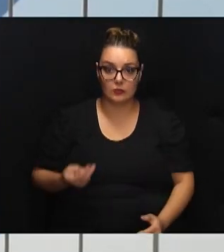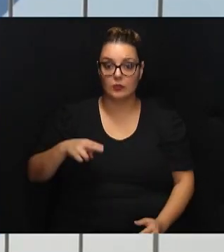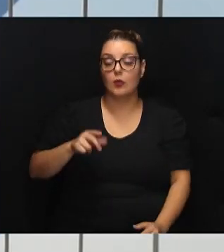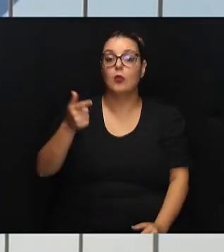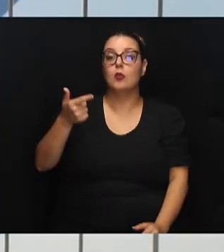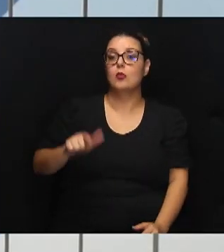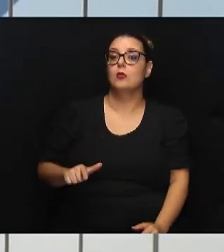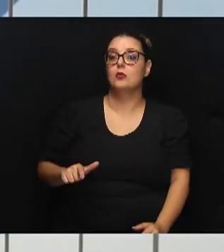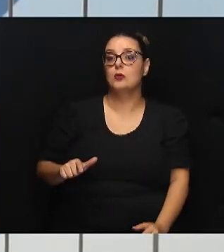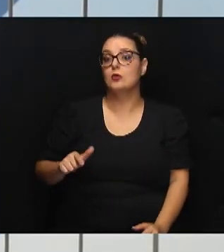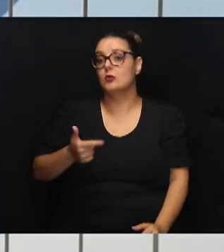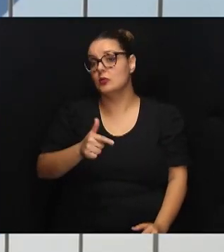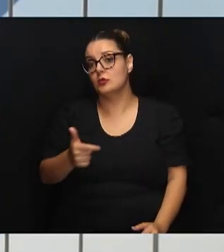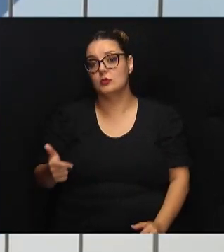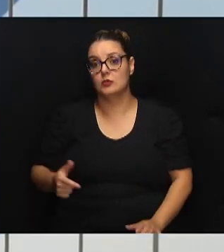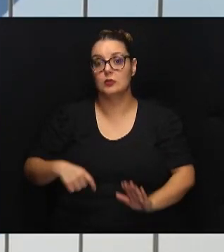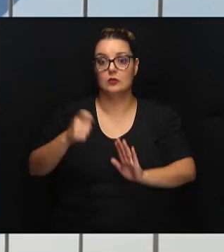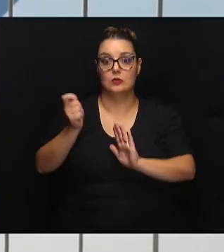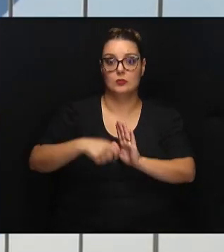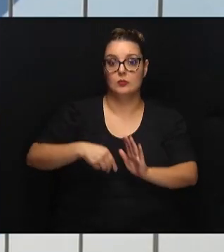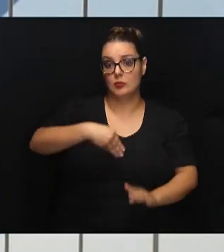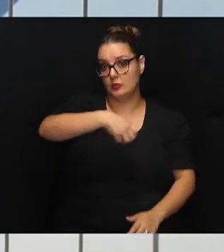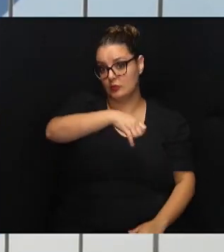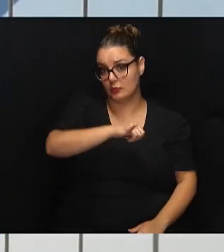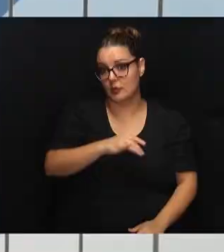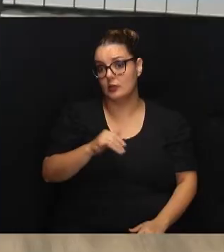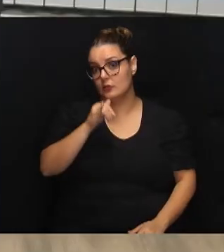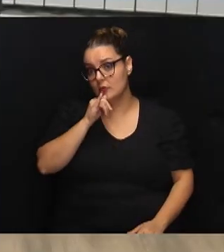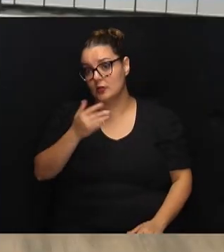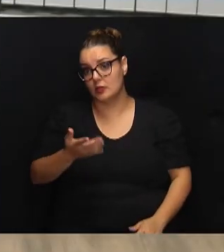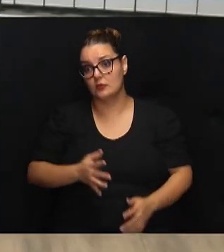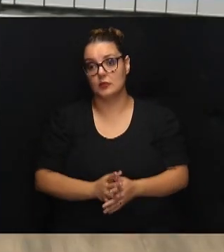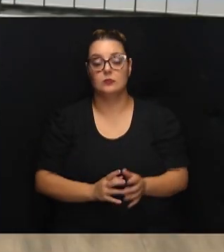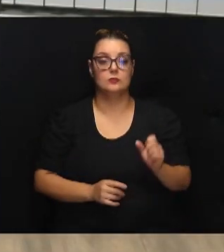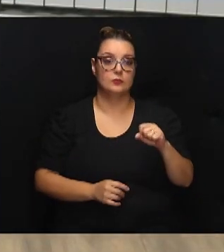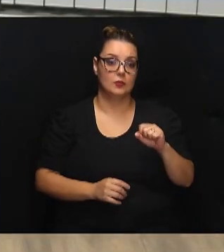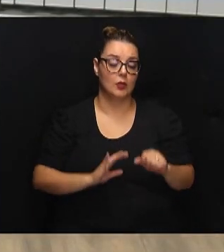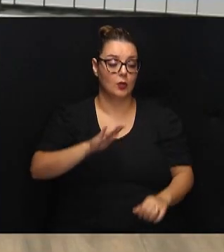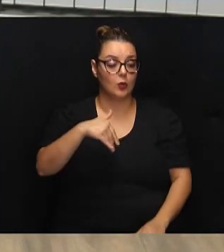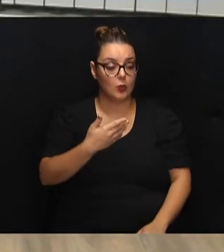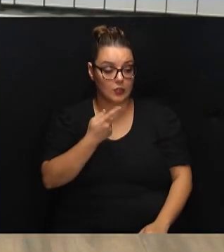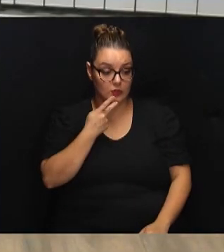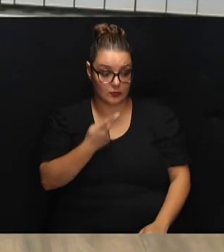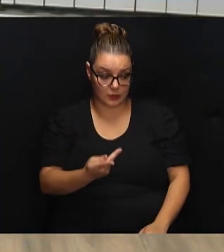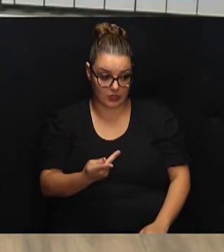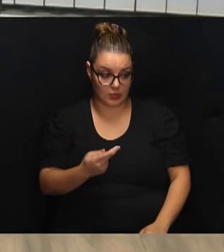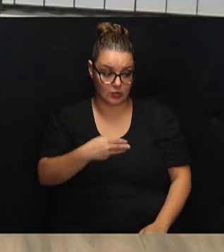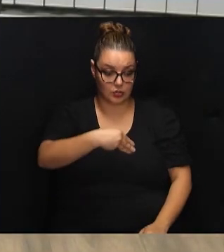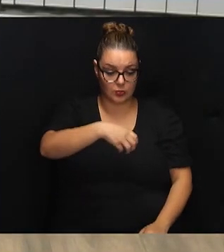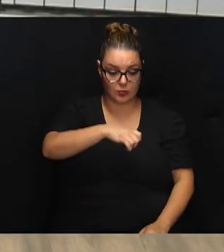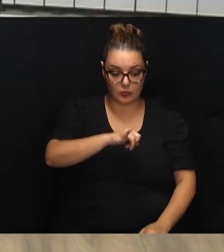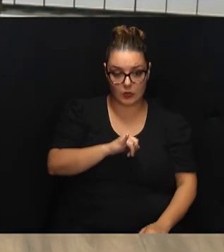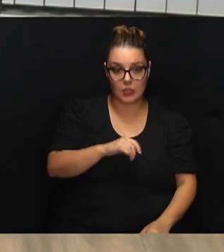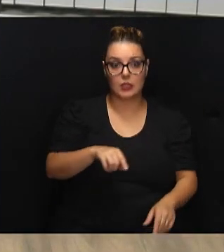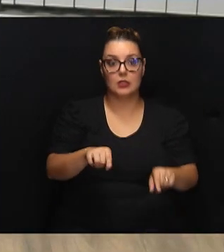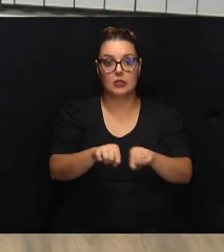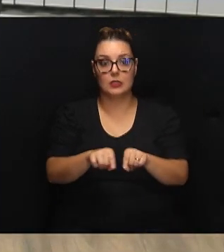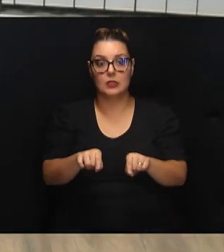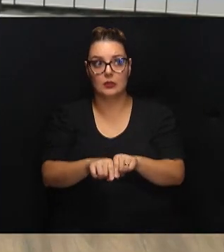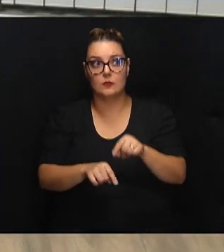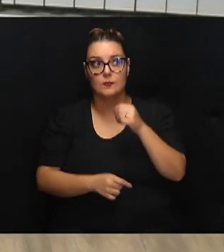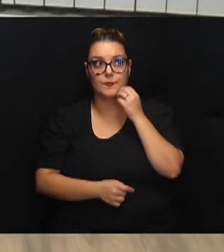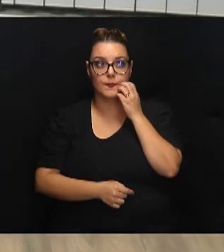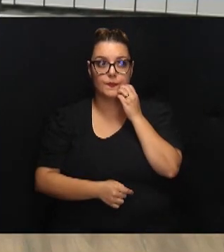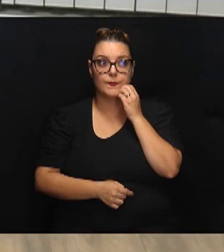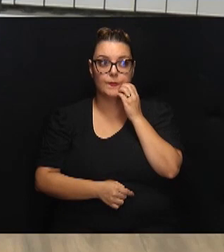sem fazer o registro no MEI, por exemplo. Quando você fala que o MEI também ele